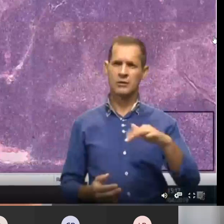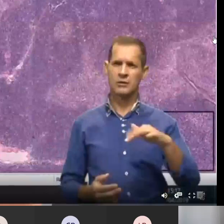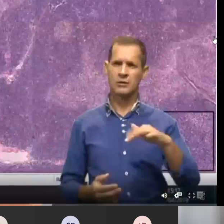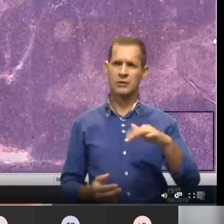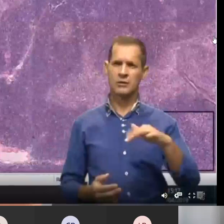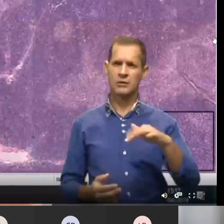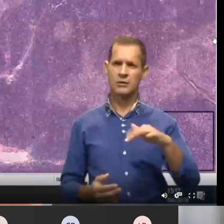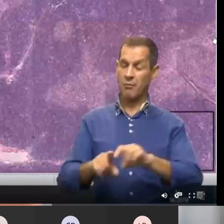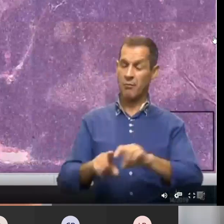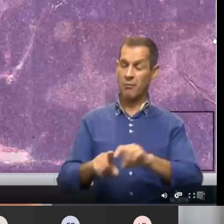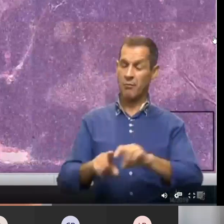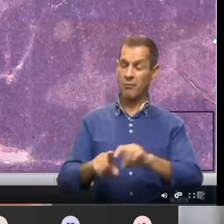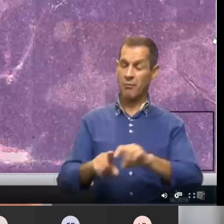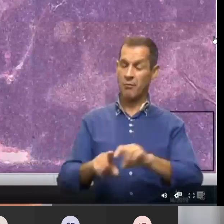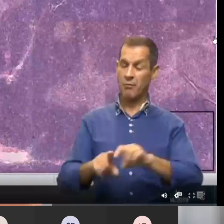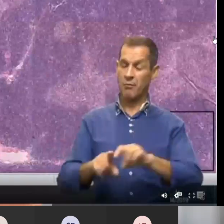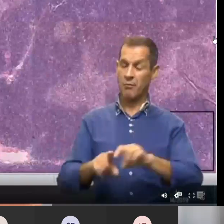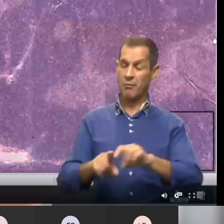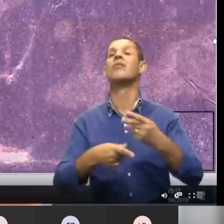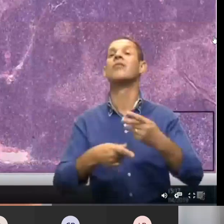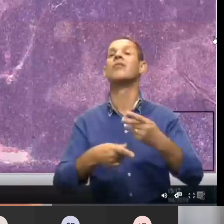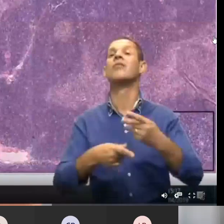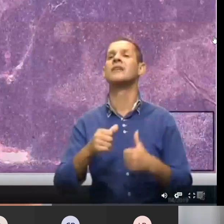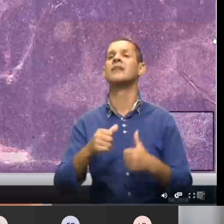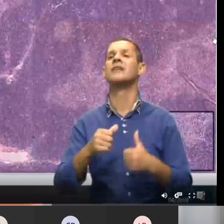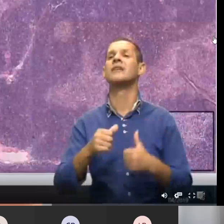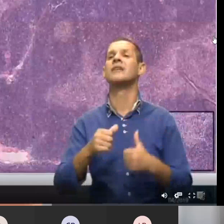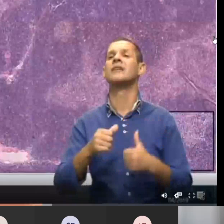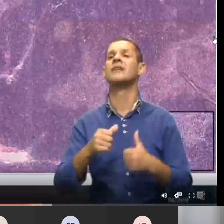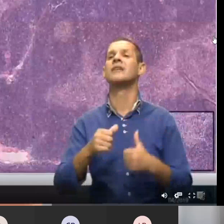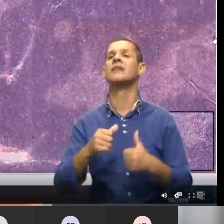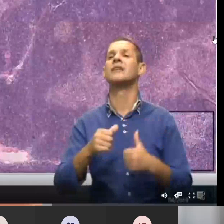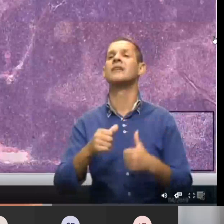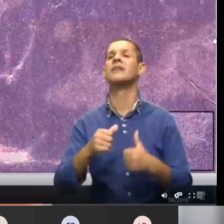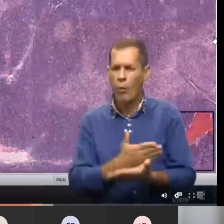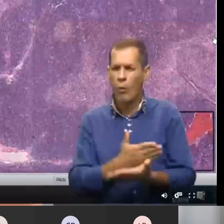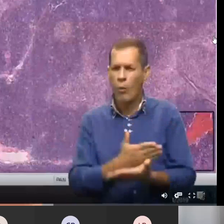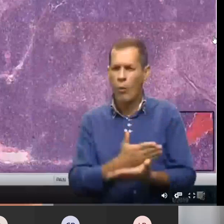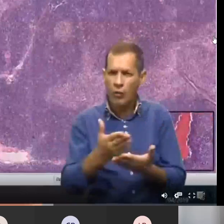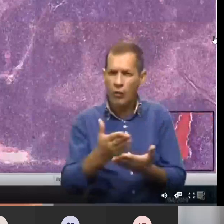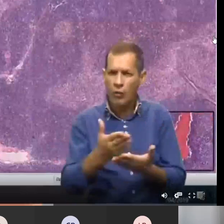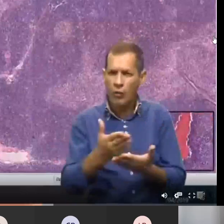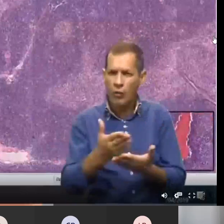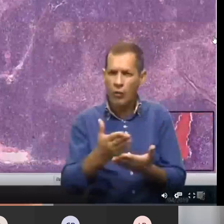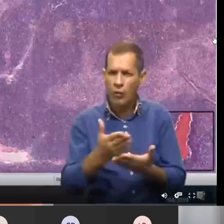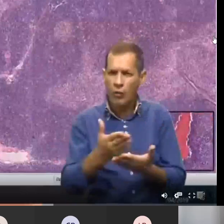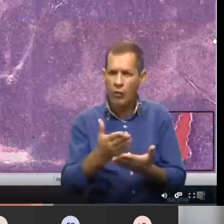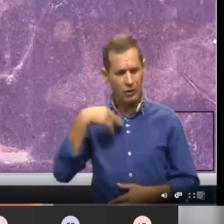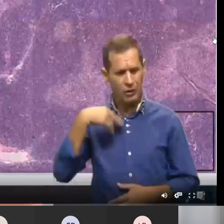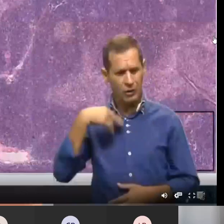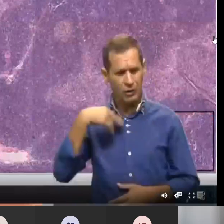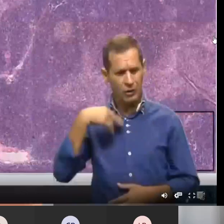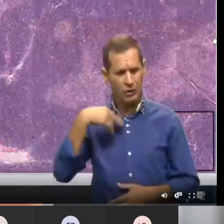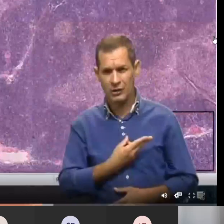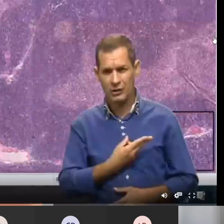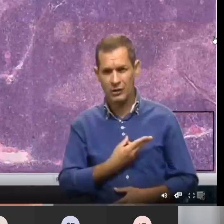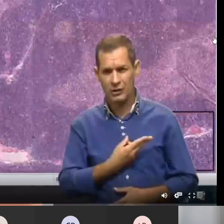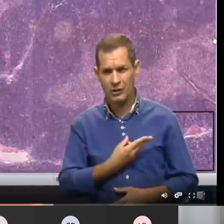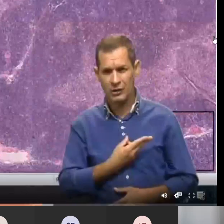e é aquela região que eu falei que está relacionada ao início da maturação dos